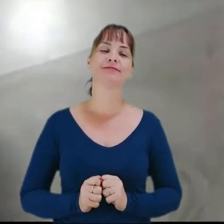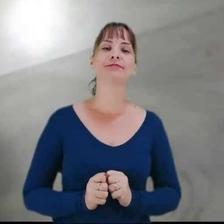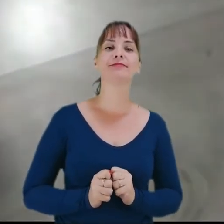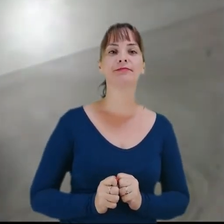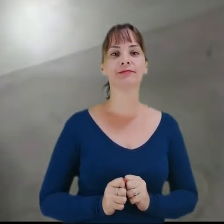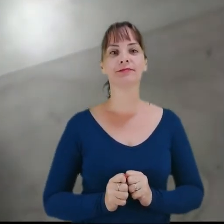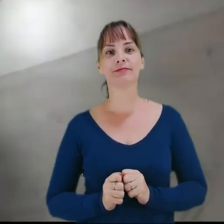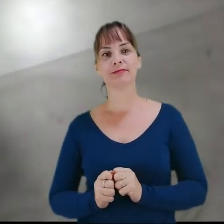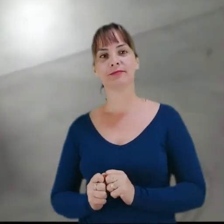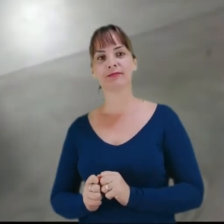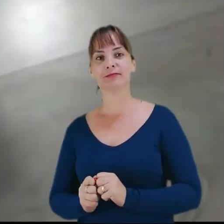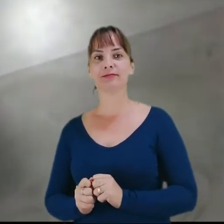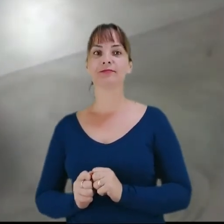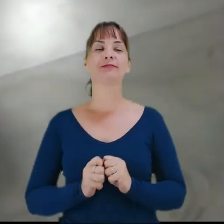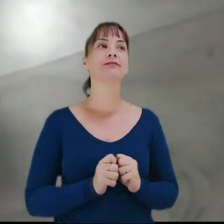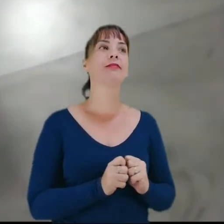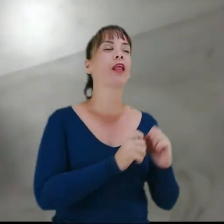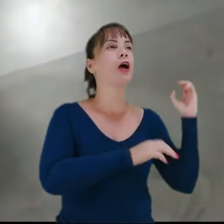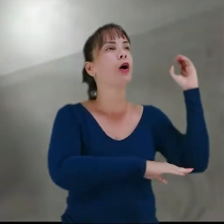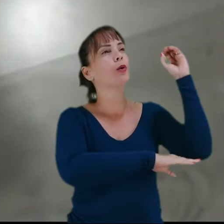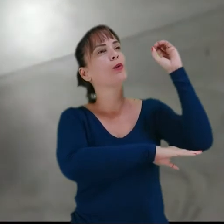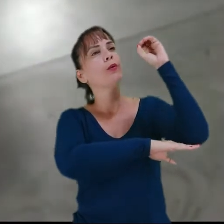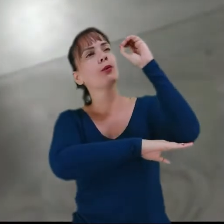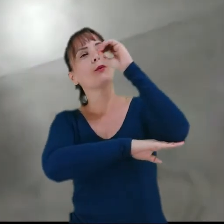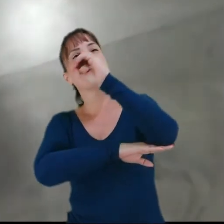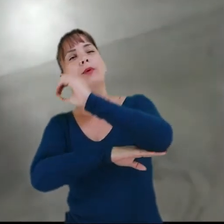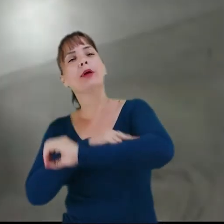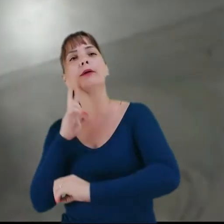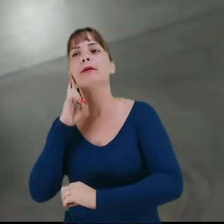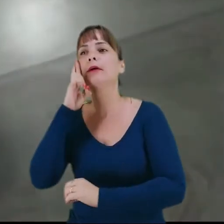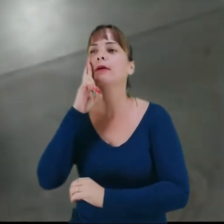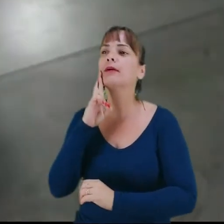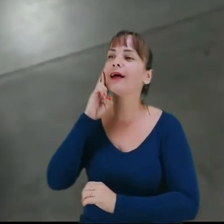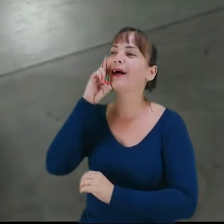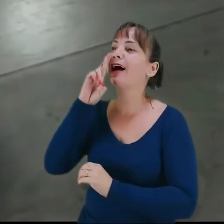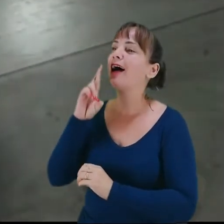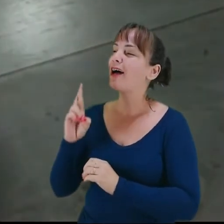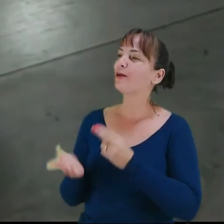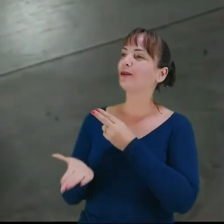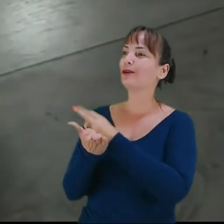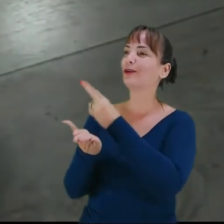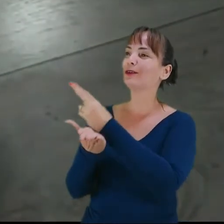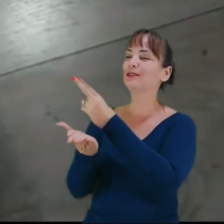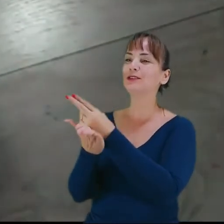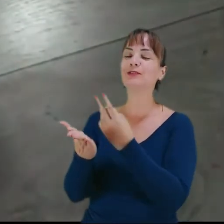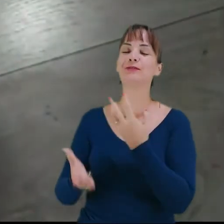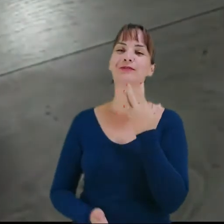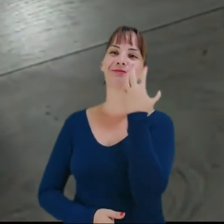Cai a tarde e a rosa não para de